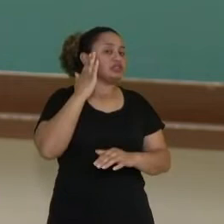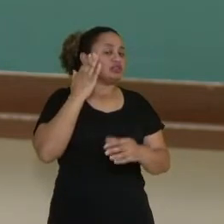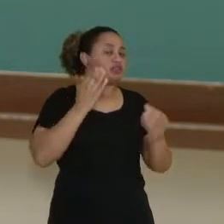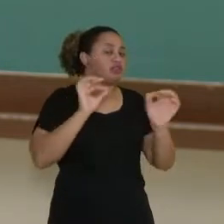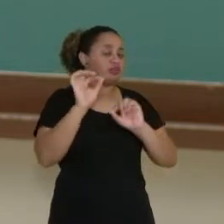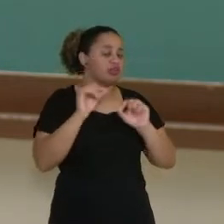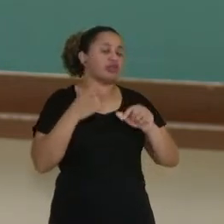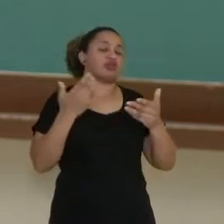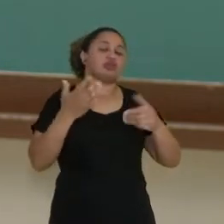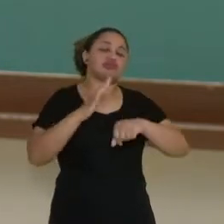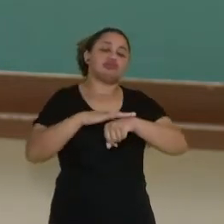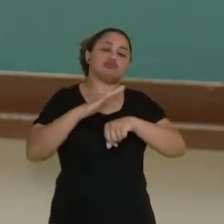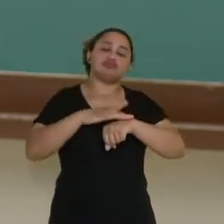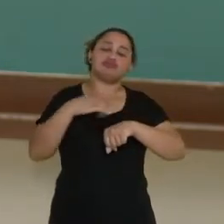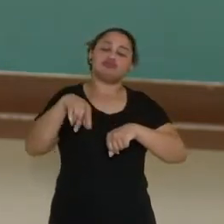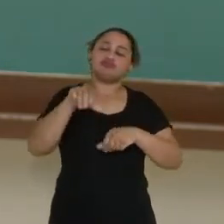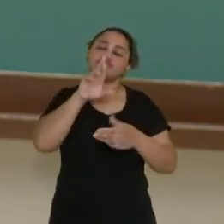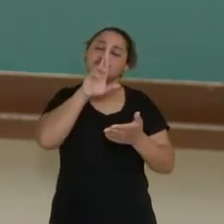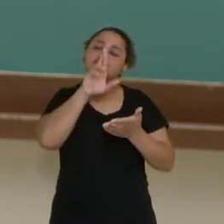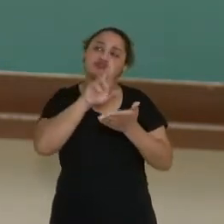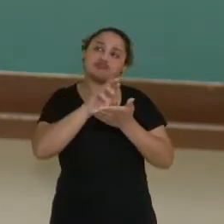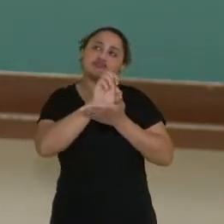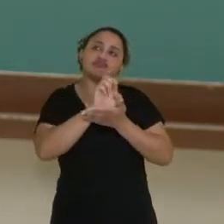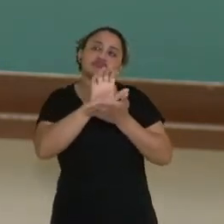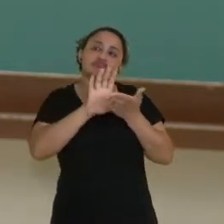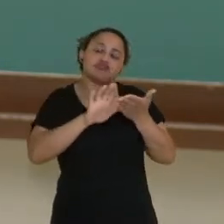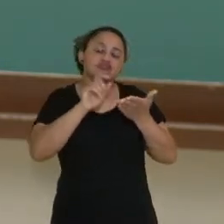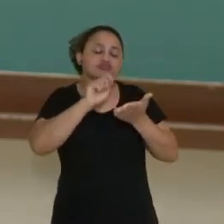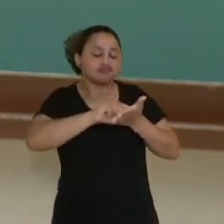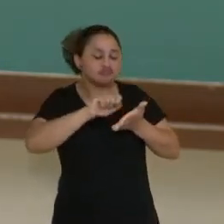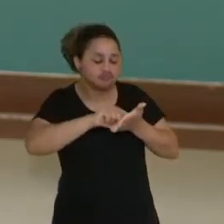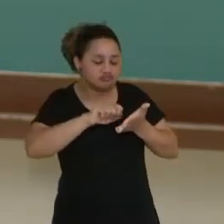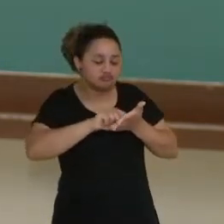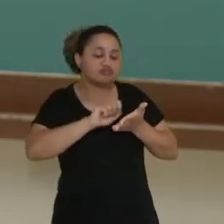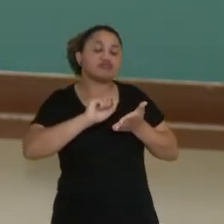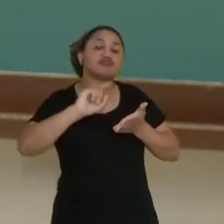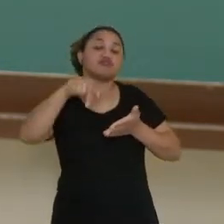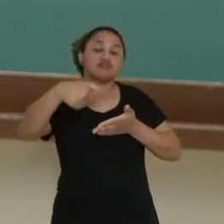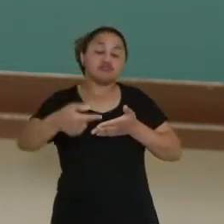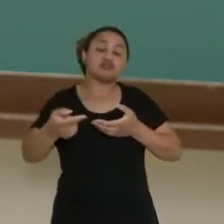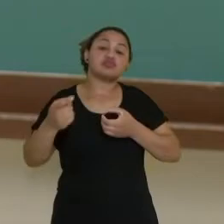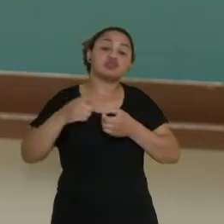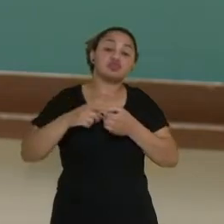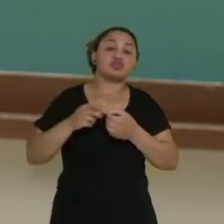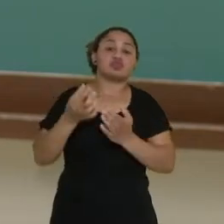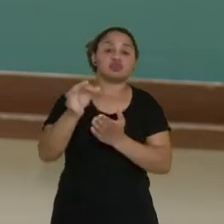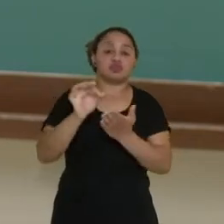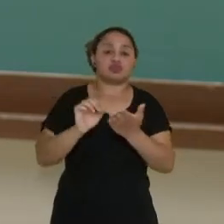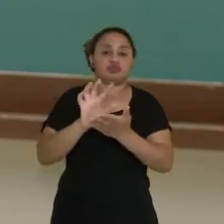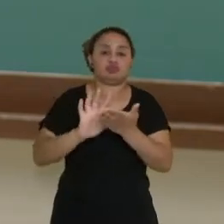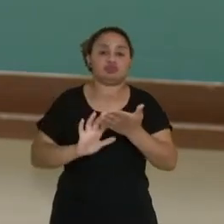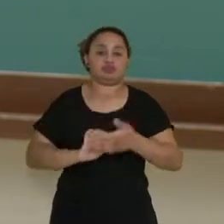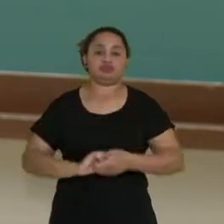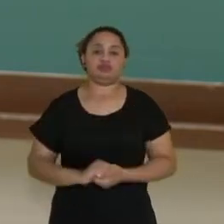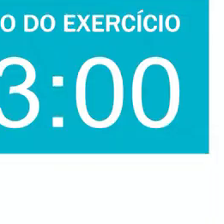a professora vai dar um tempinho para você responder aí na sua casa e na sequência a gente volta para a correção.